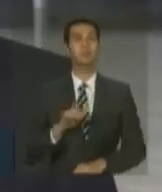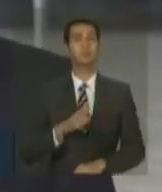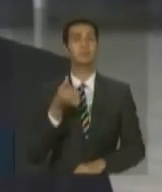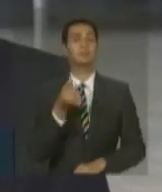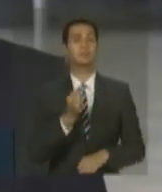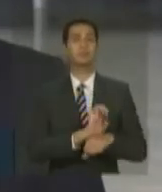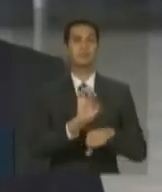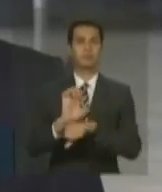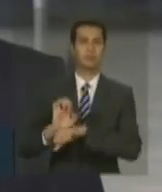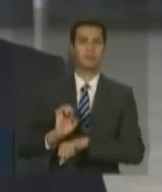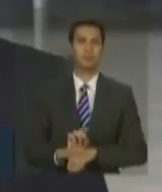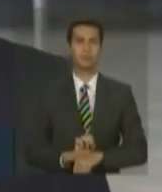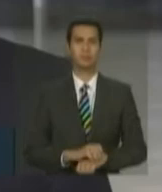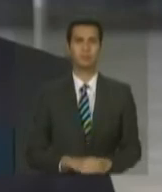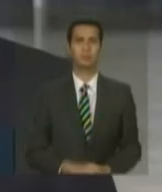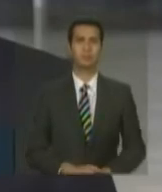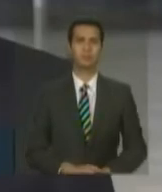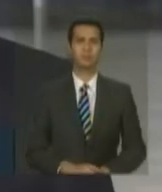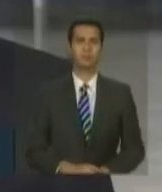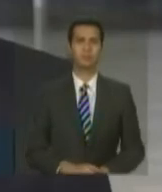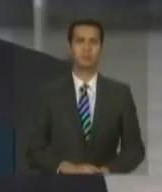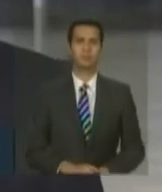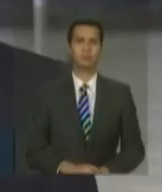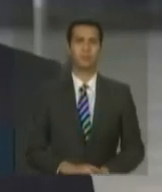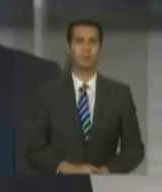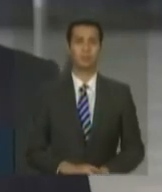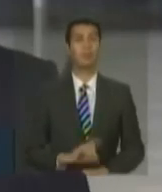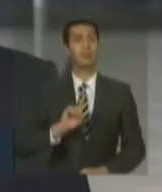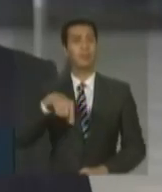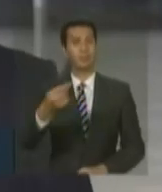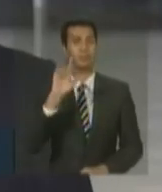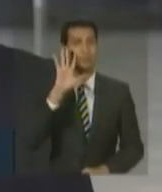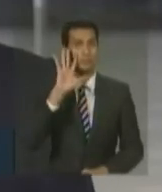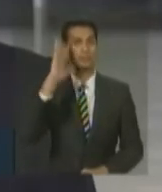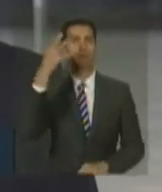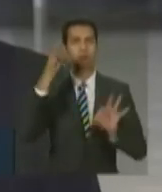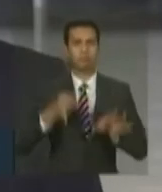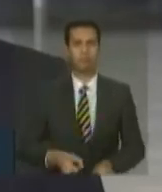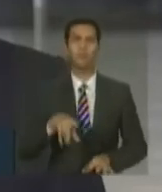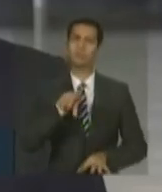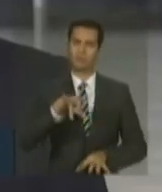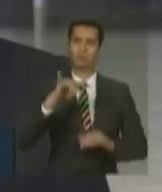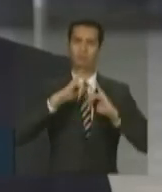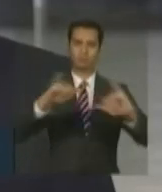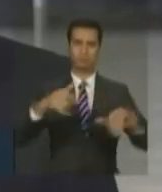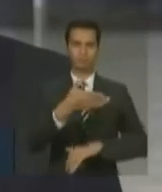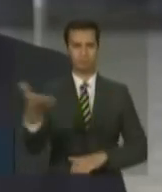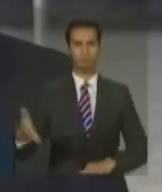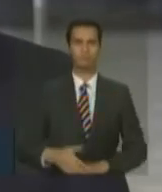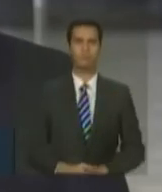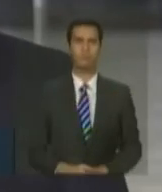Bom, assim que for definido, vocês saberão qual é.